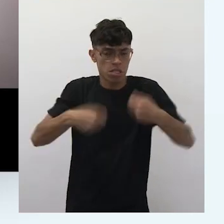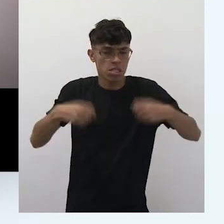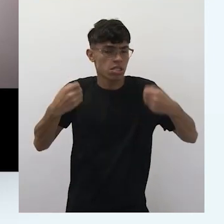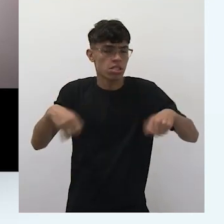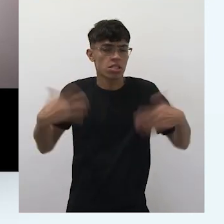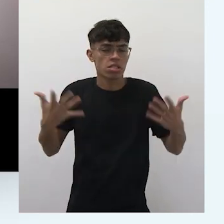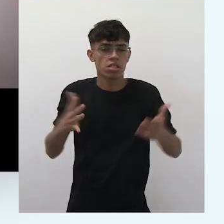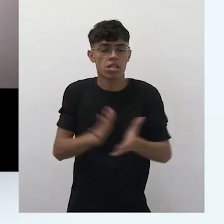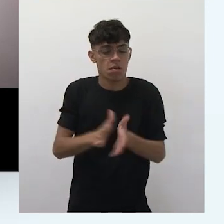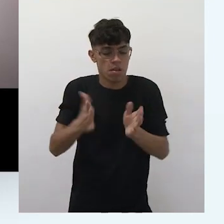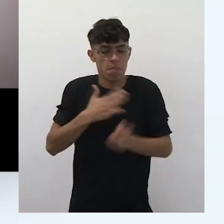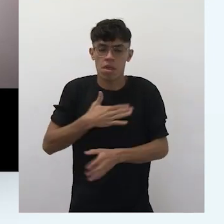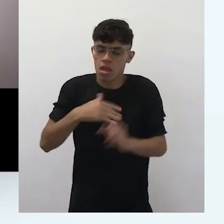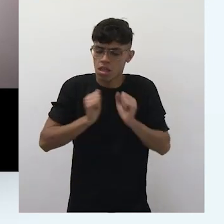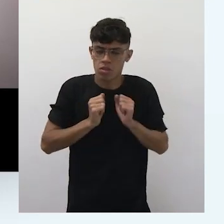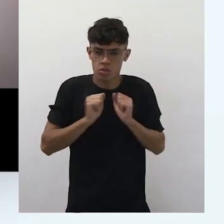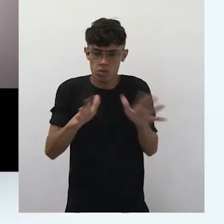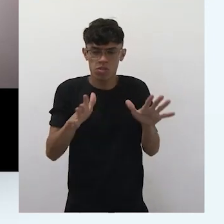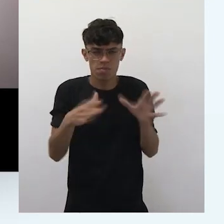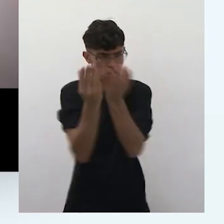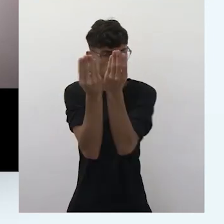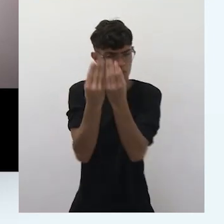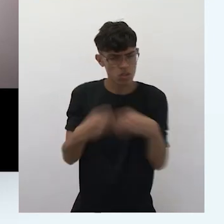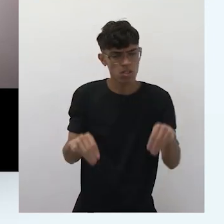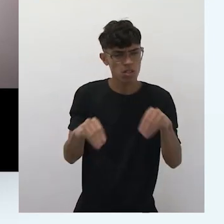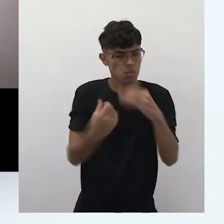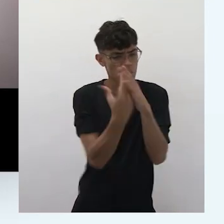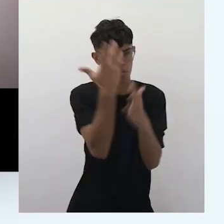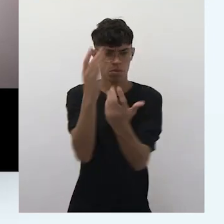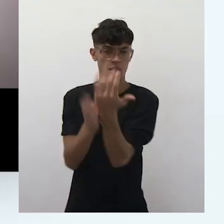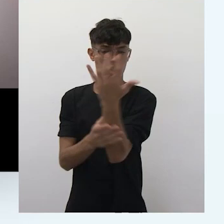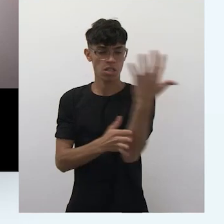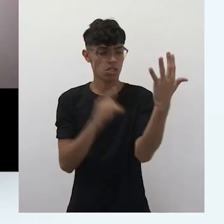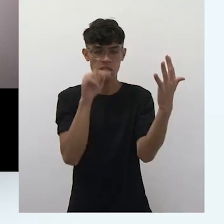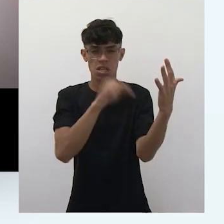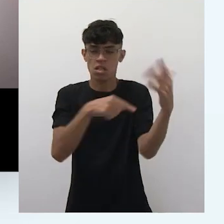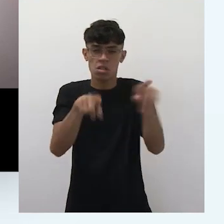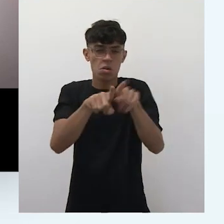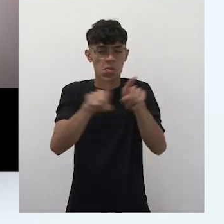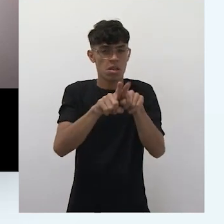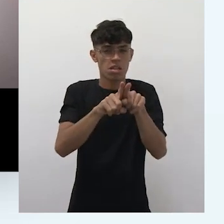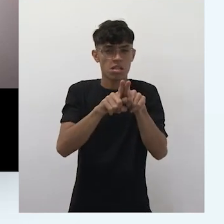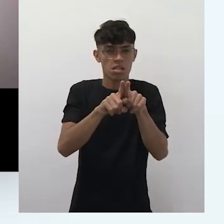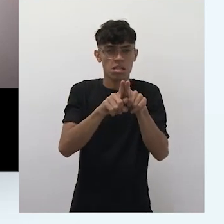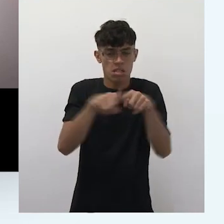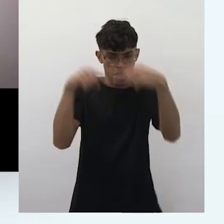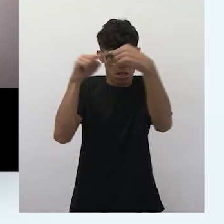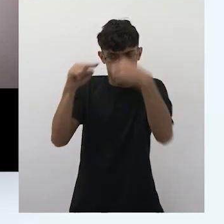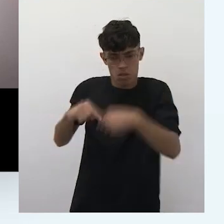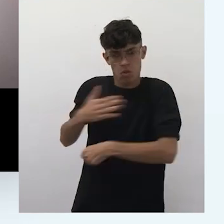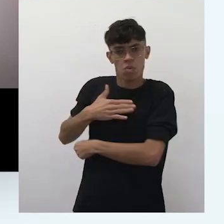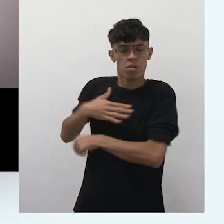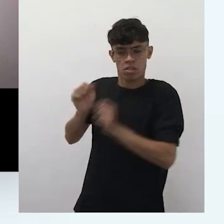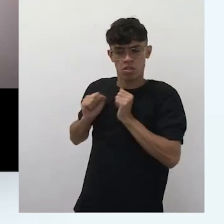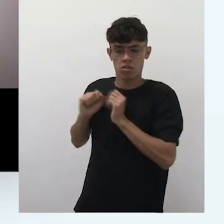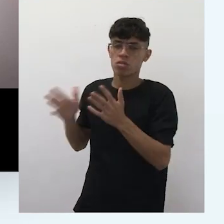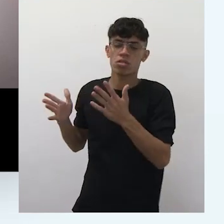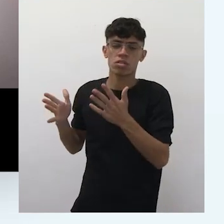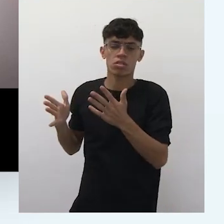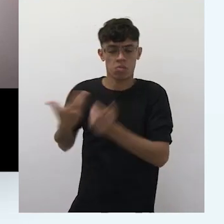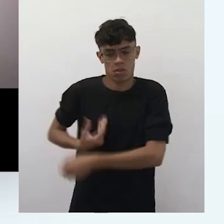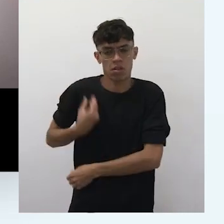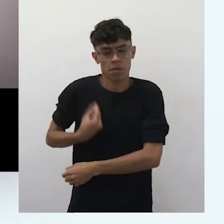As minhas ações afetam o meio ambiente e o meio ambiente também afeta as minhas ações.